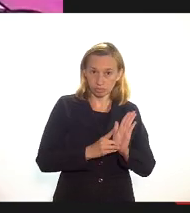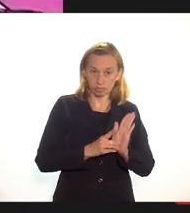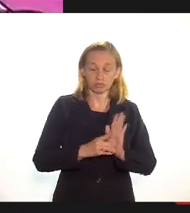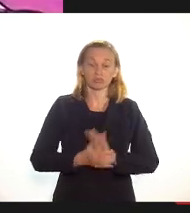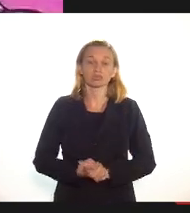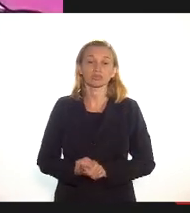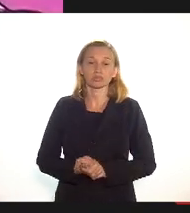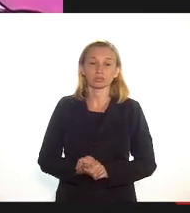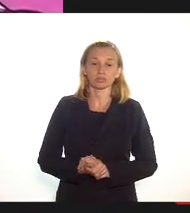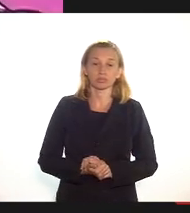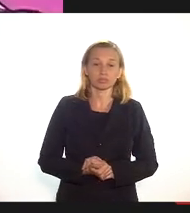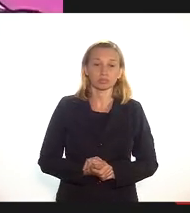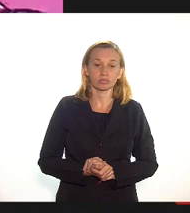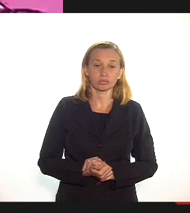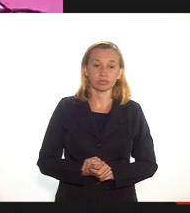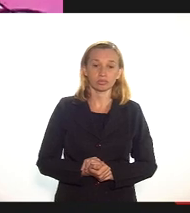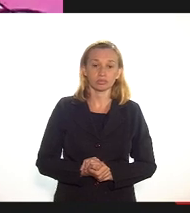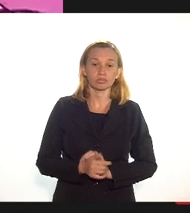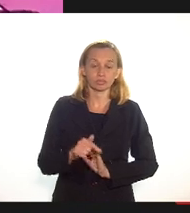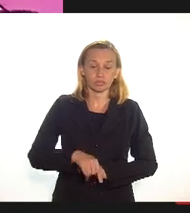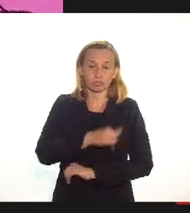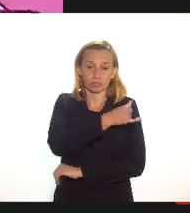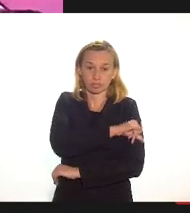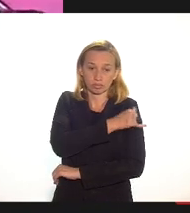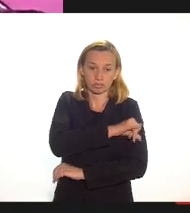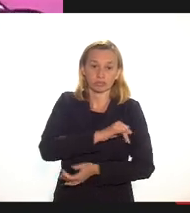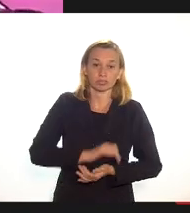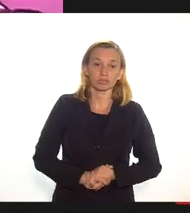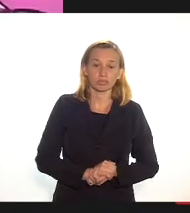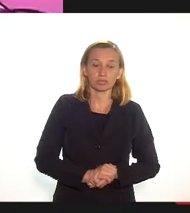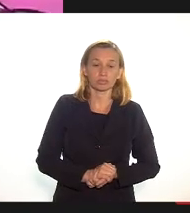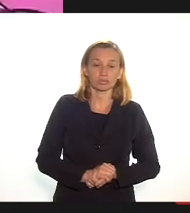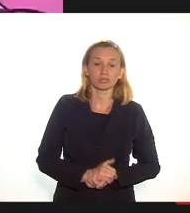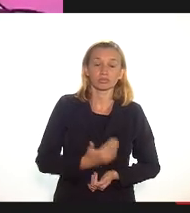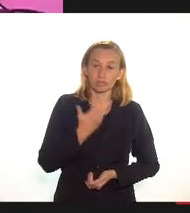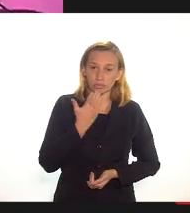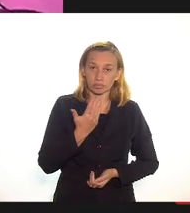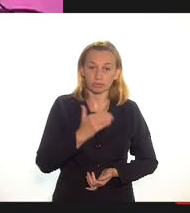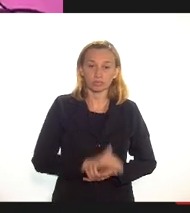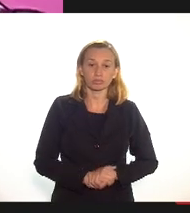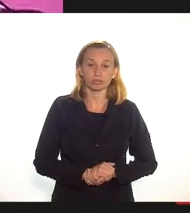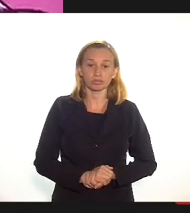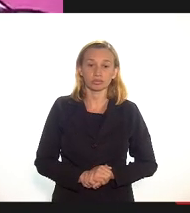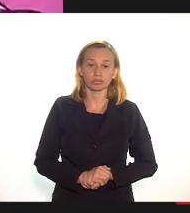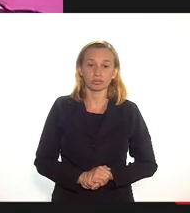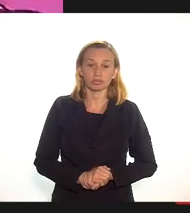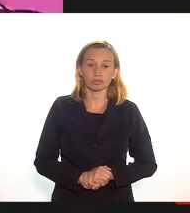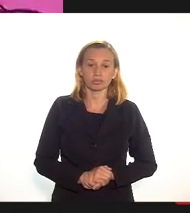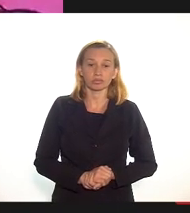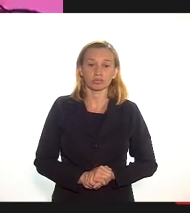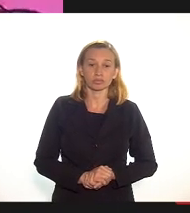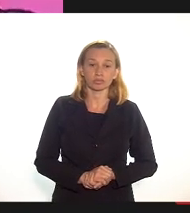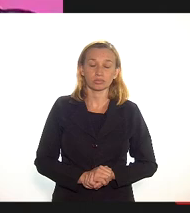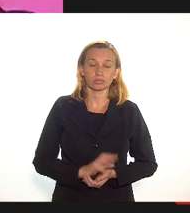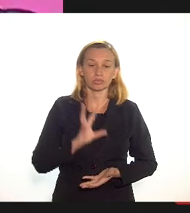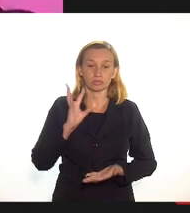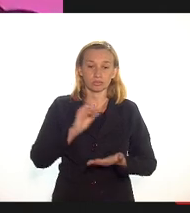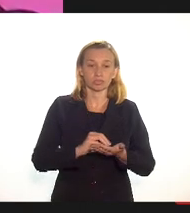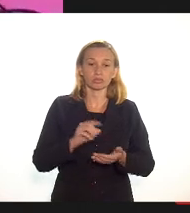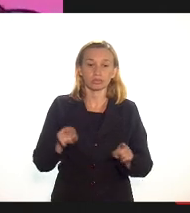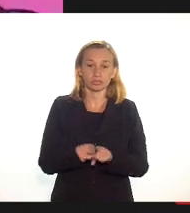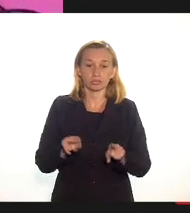que foram feitas aqui no Rio de Janeiro, foram sugeridas para serem acrescentadas na